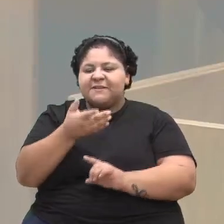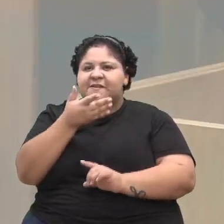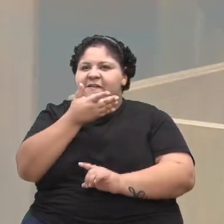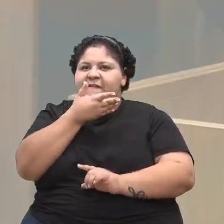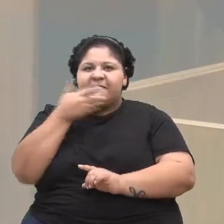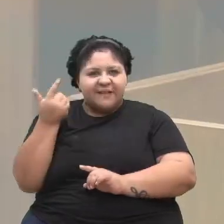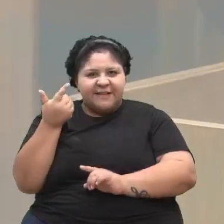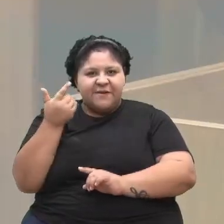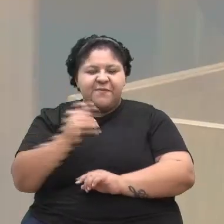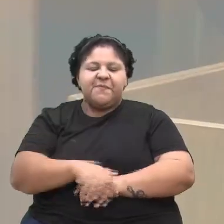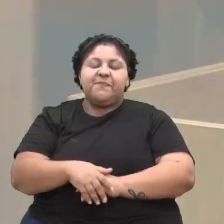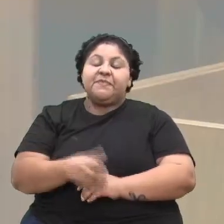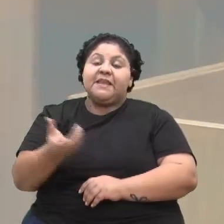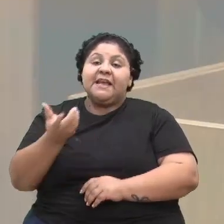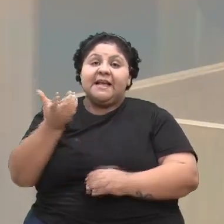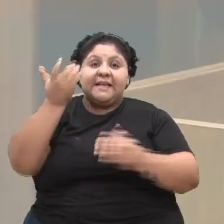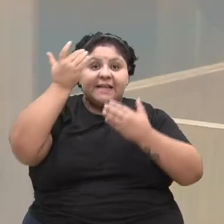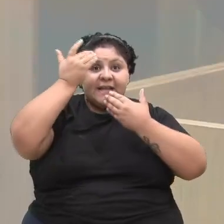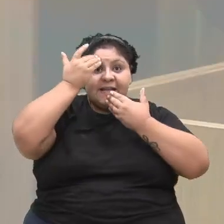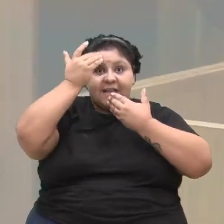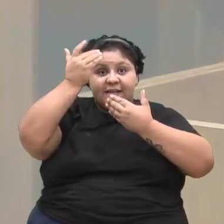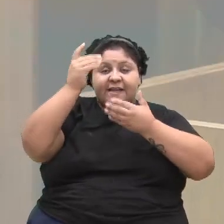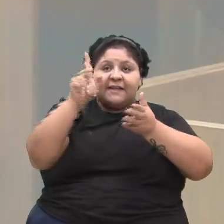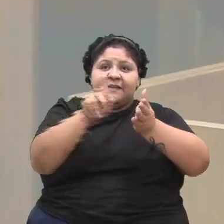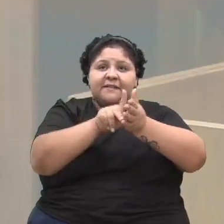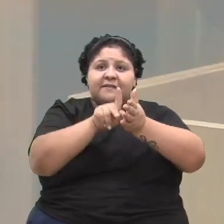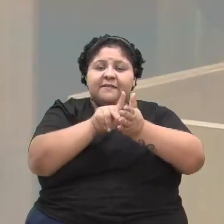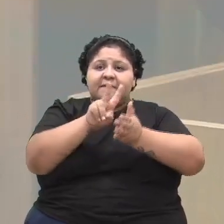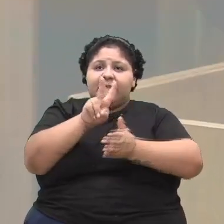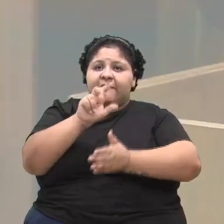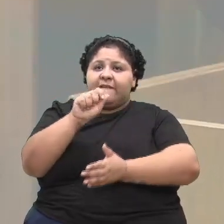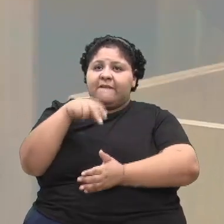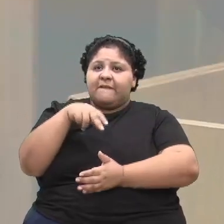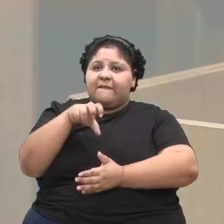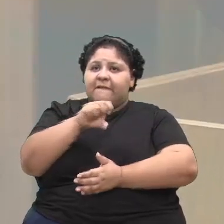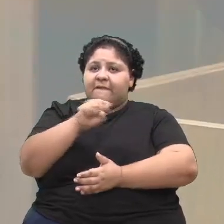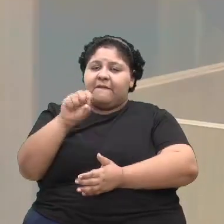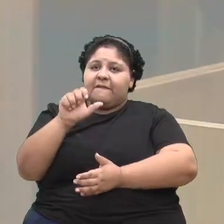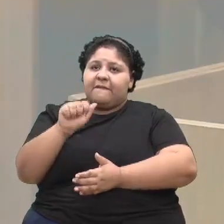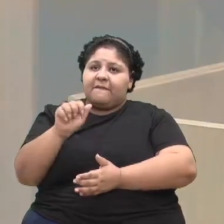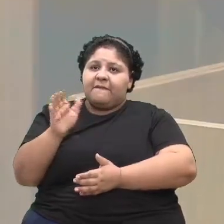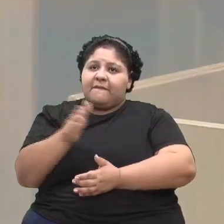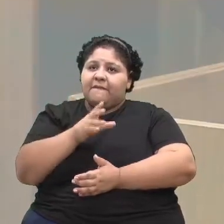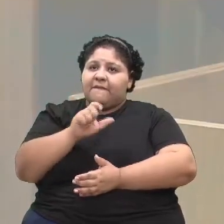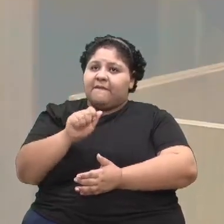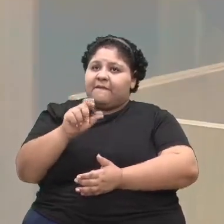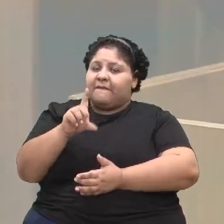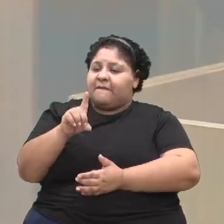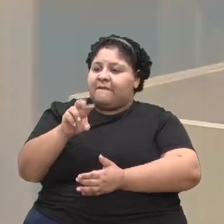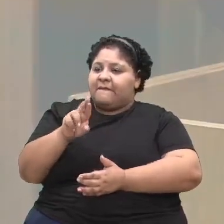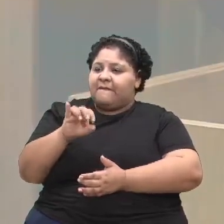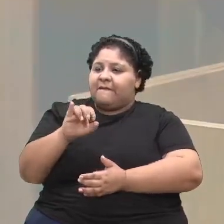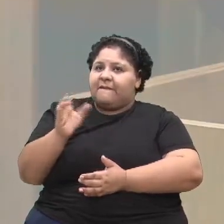quero agradecer em particular a Vanessa, a Adri e a Bete, que